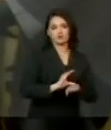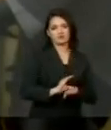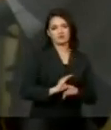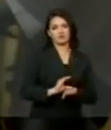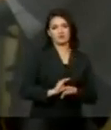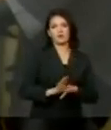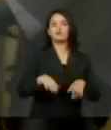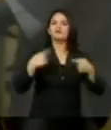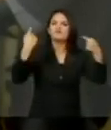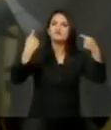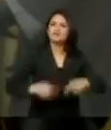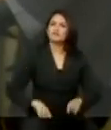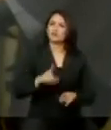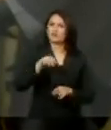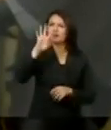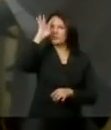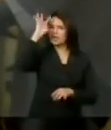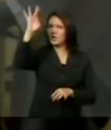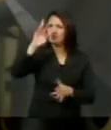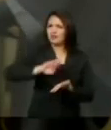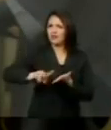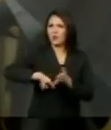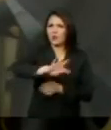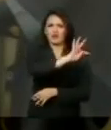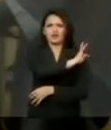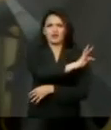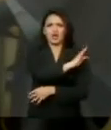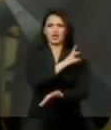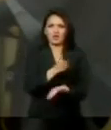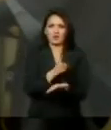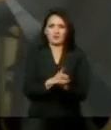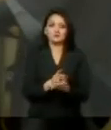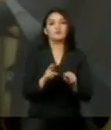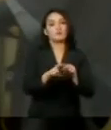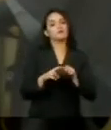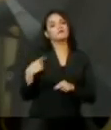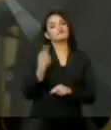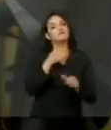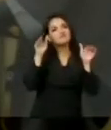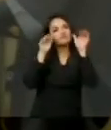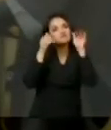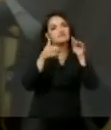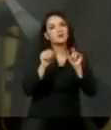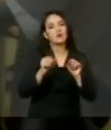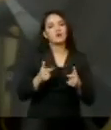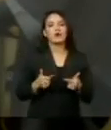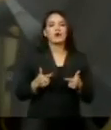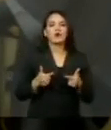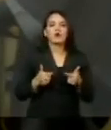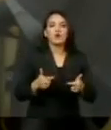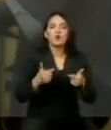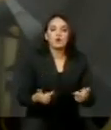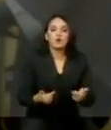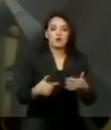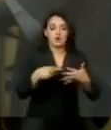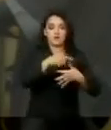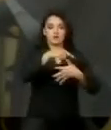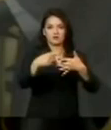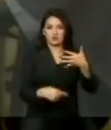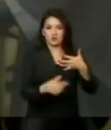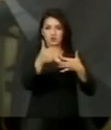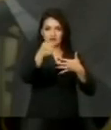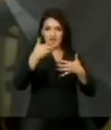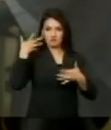disputa ideológica e não propriamente técnica jurídica por isso nós nos concentramos em enfrentar os sete argumentos que foram manejados